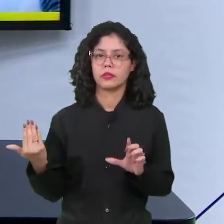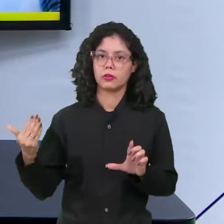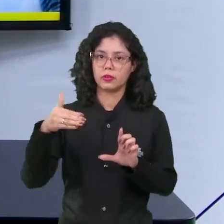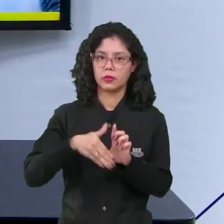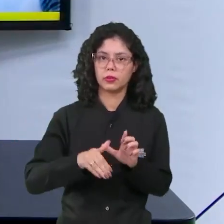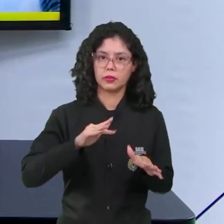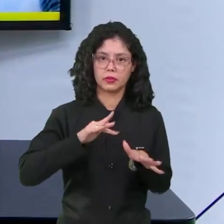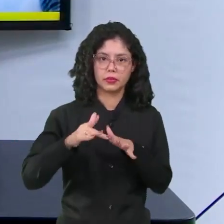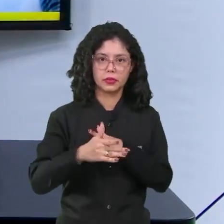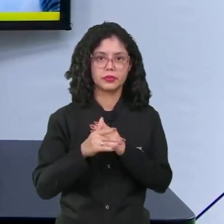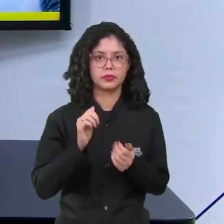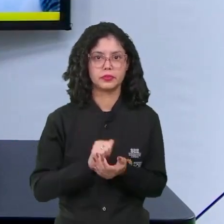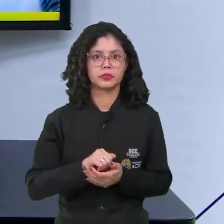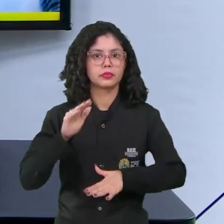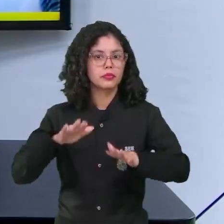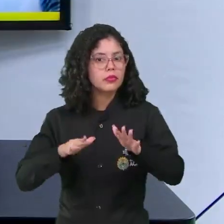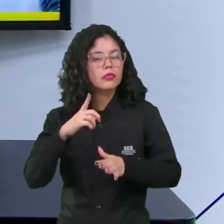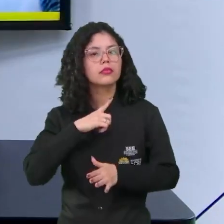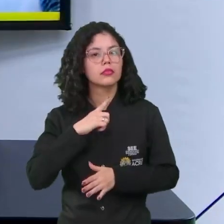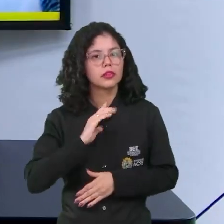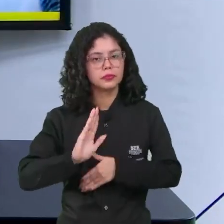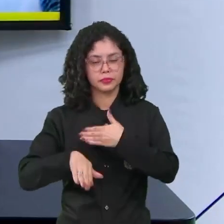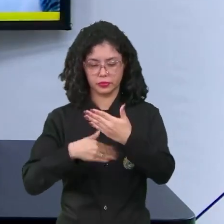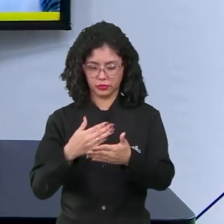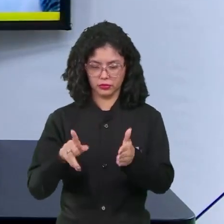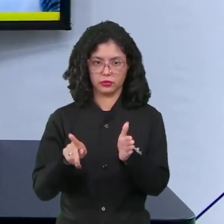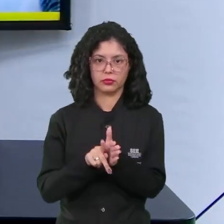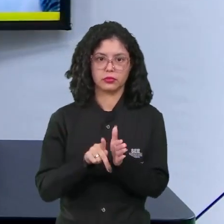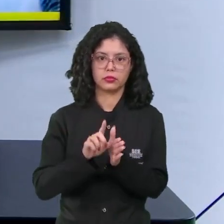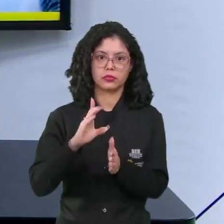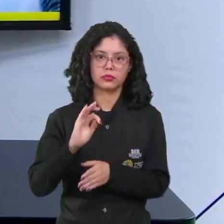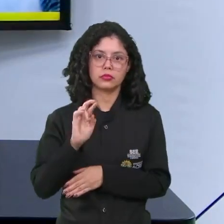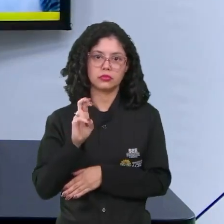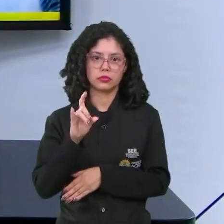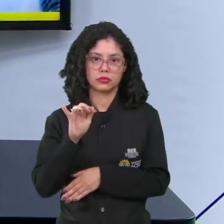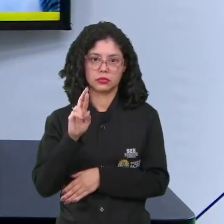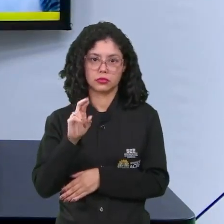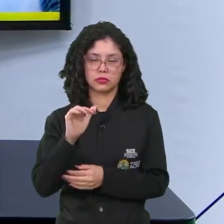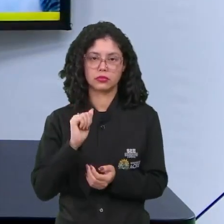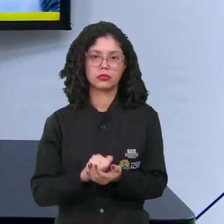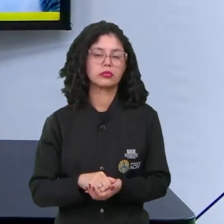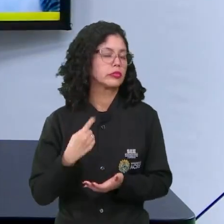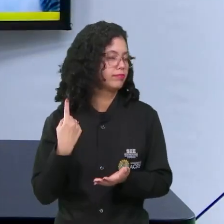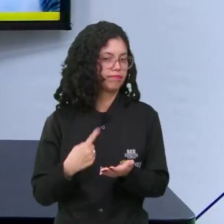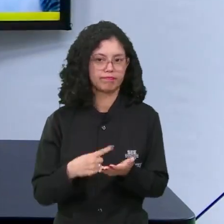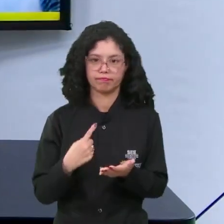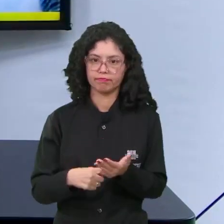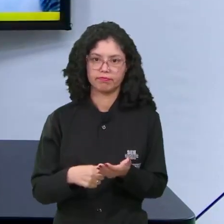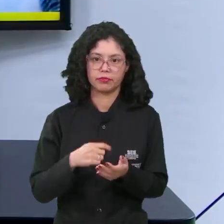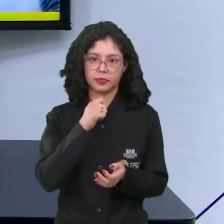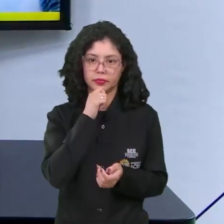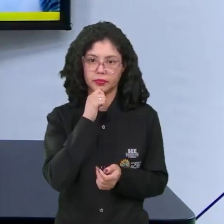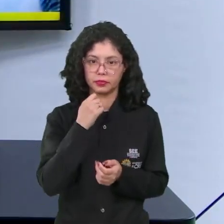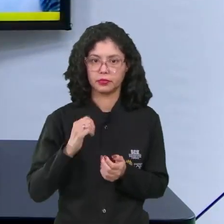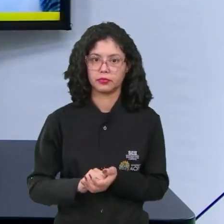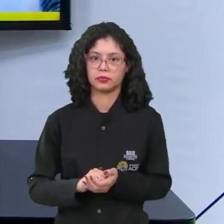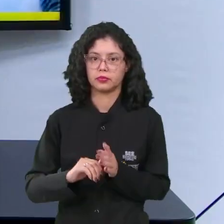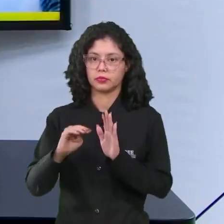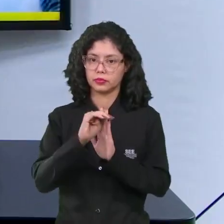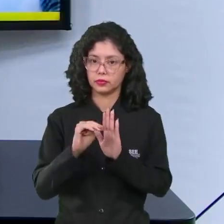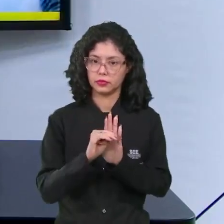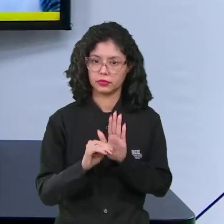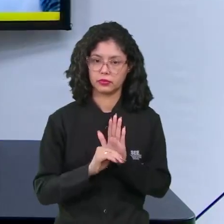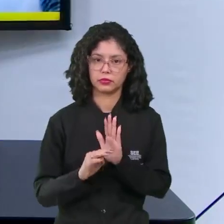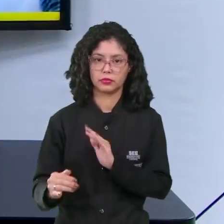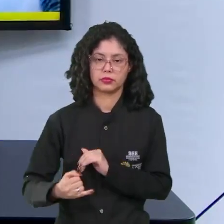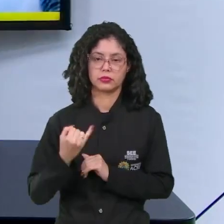essas redes, muita gente tem ali um processo de curadoria que não leva em consideração esses critérios que são